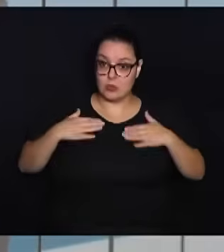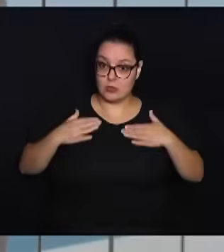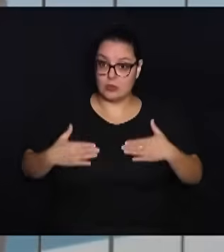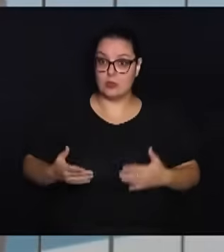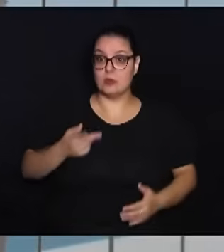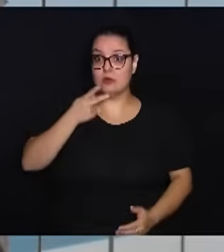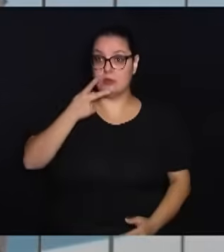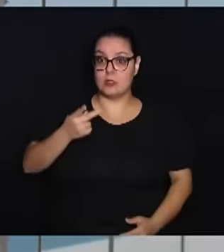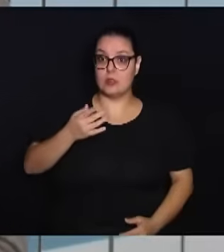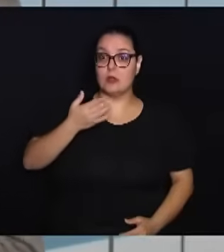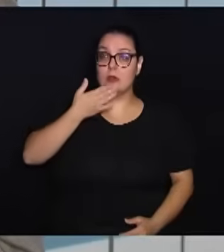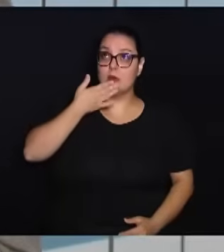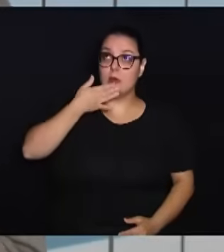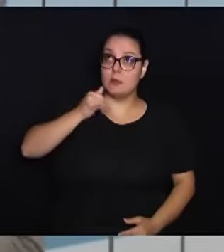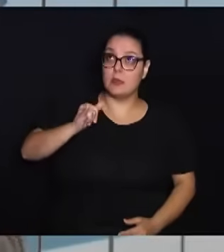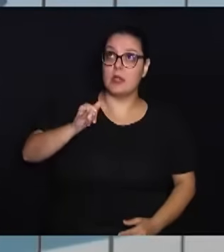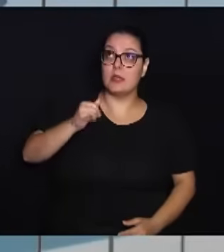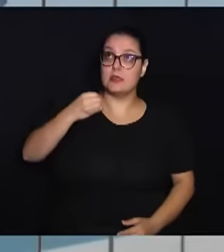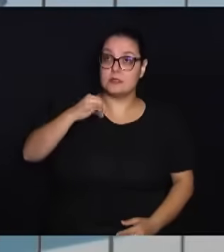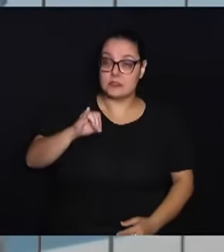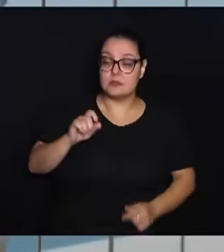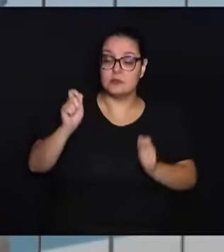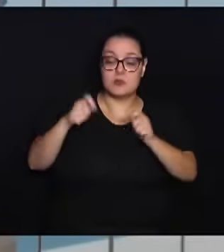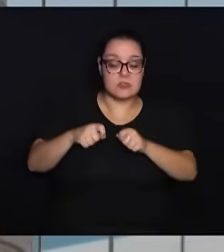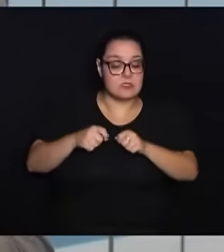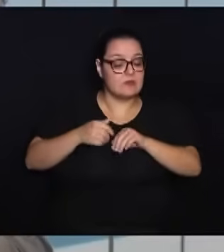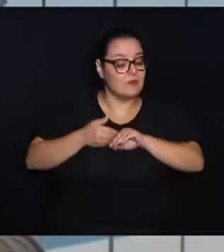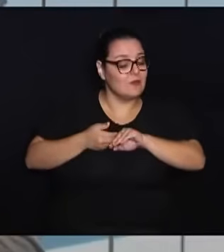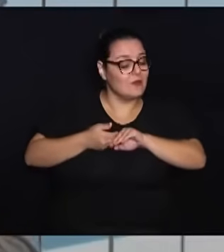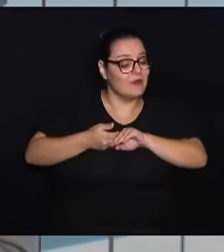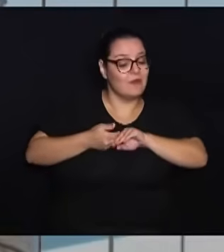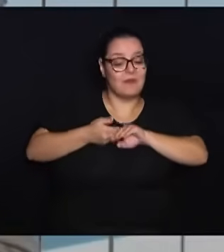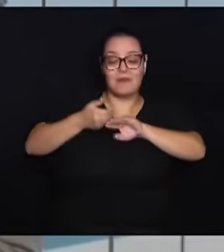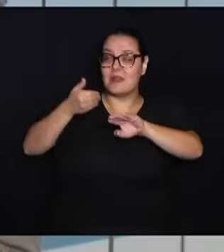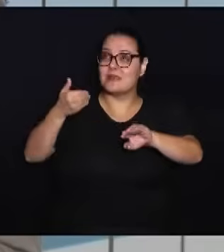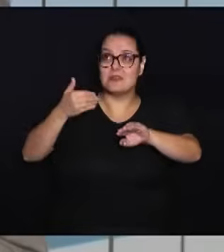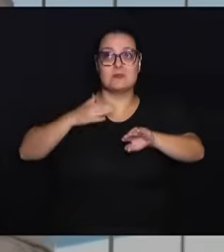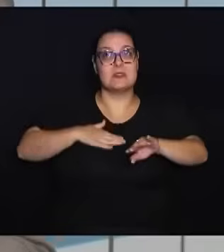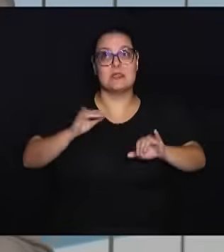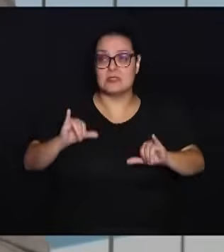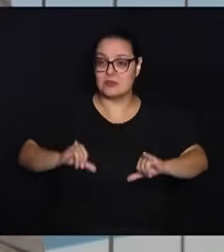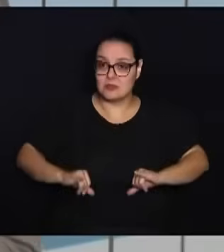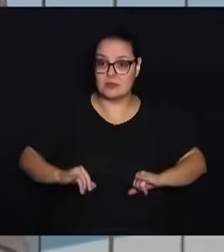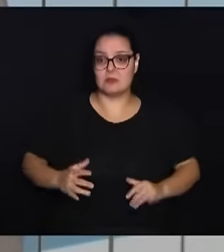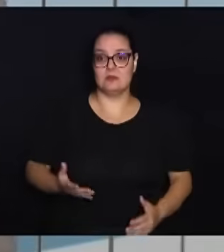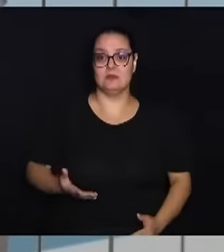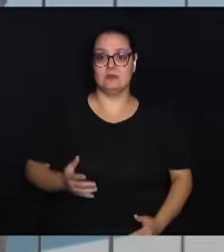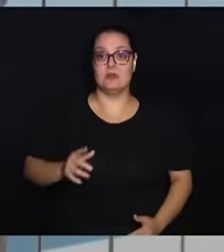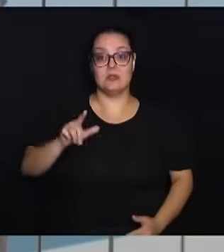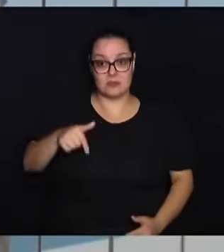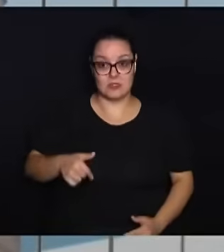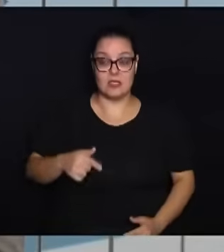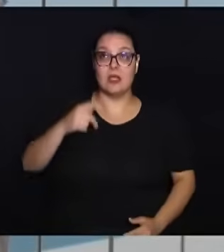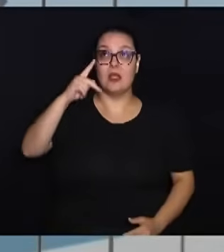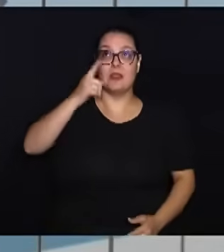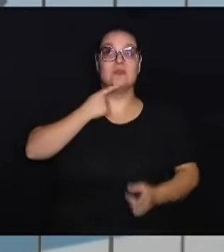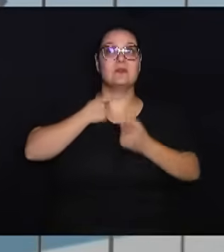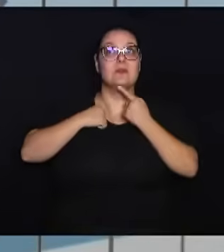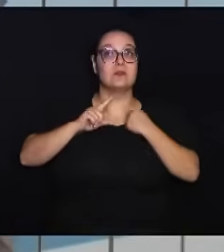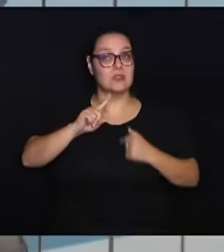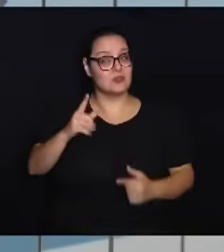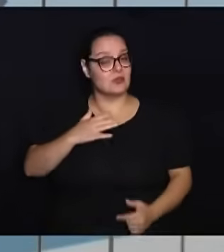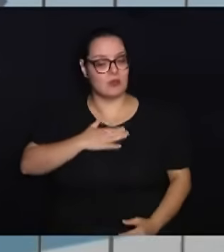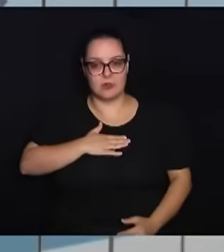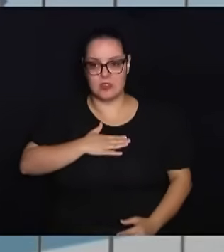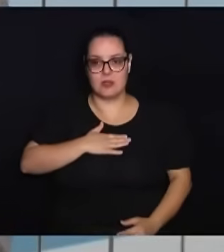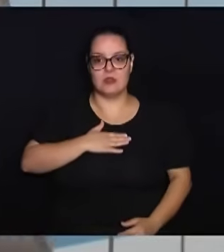fala, Pai, se possível afaste-se de mim esse cálice, mas logo em sequência, que seja feita a tua vontade, não a minha. E da